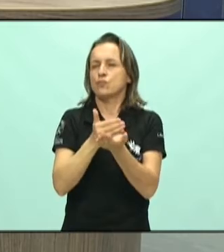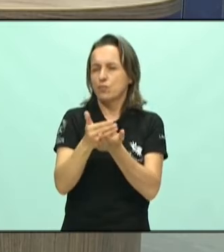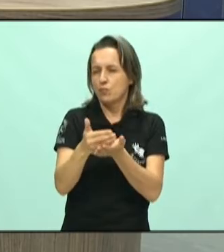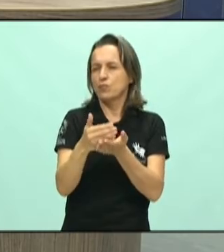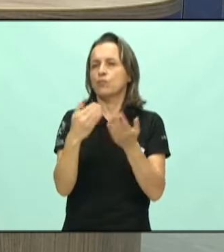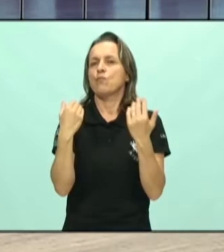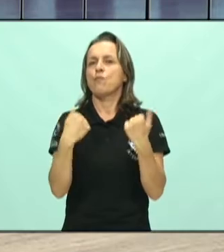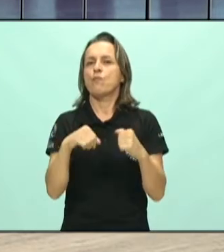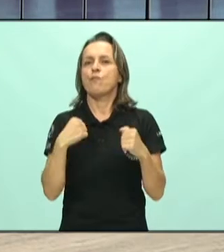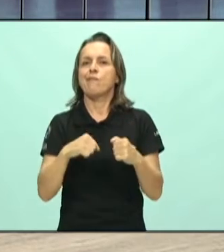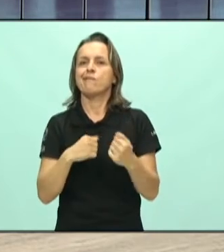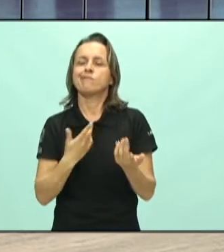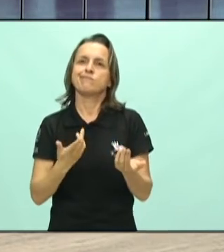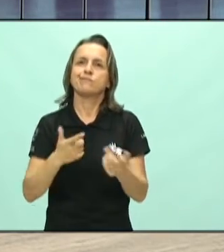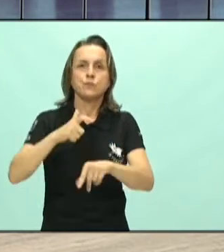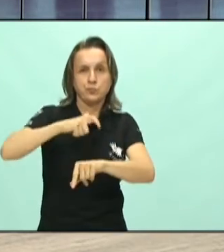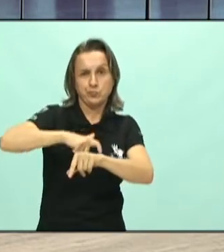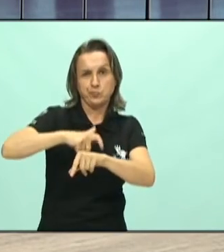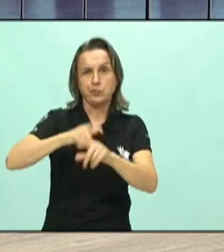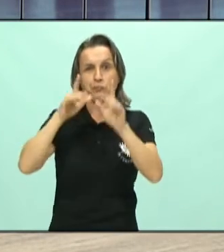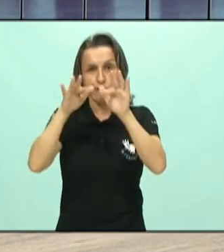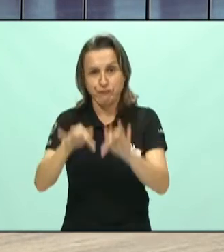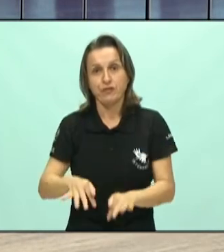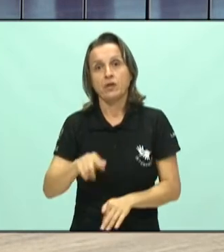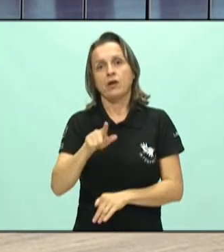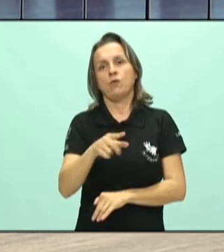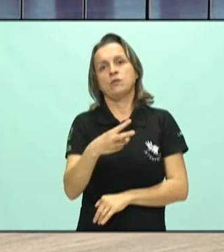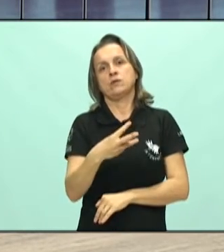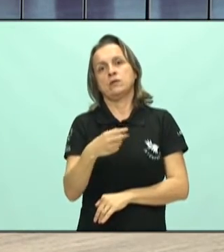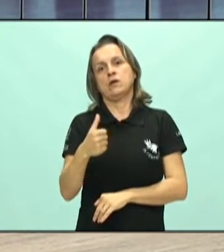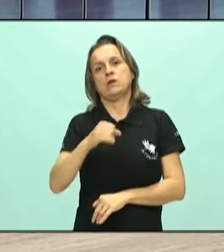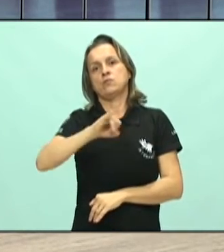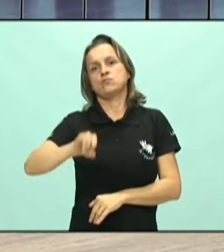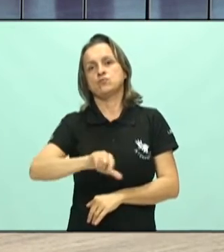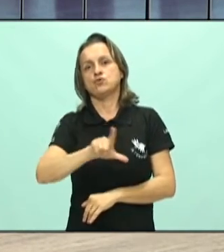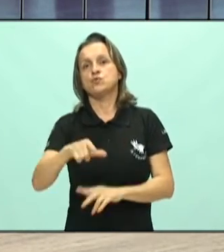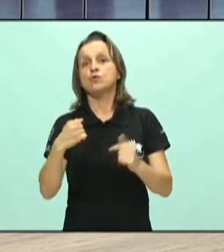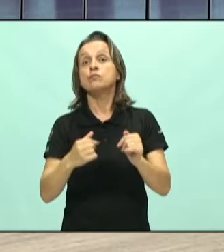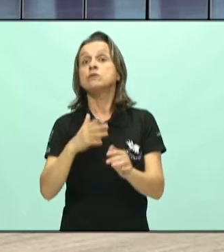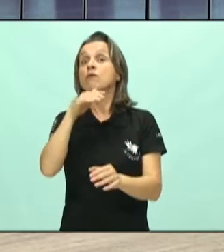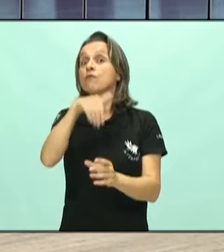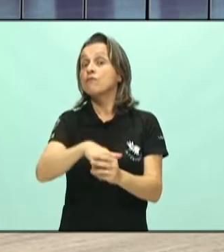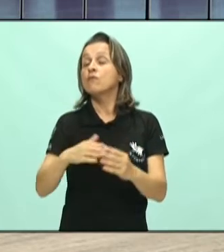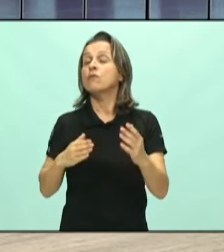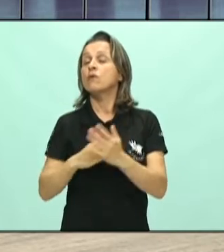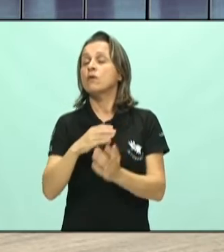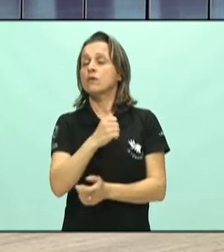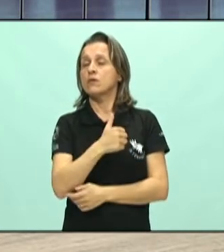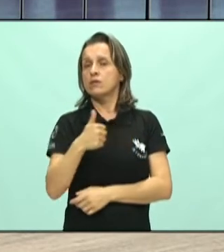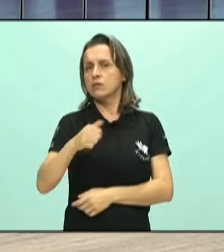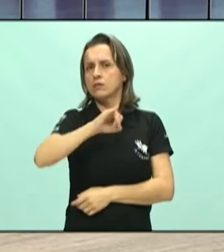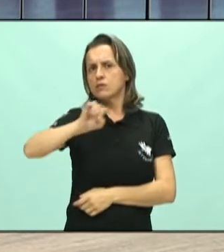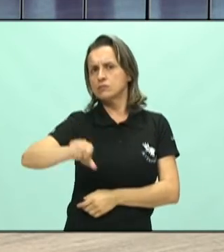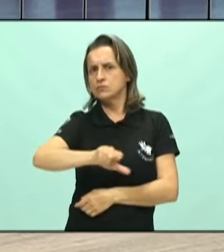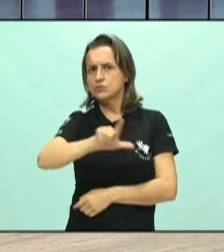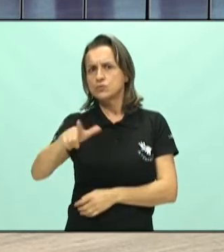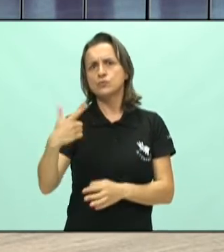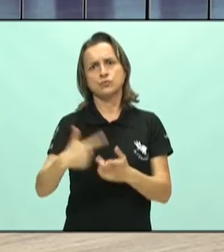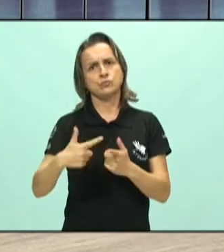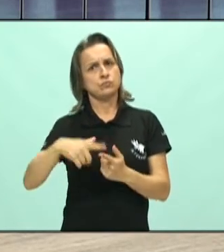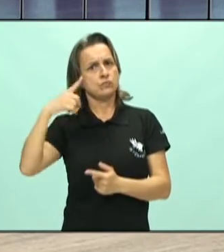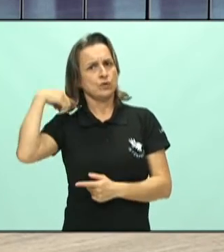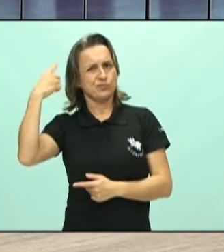teria que ser, como o prazo final era dia 31 de julho, ela teria que ser votado até dia 17 de julho, porque daí os deputados